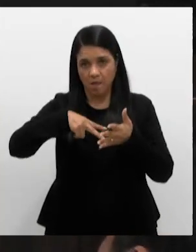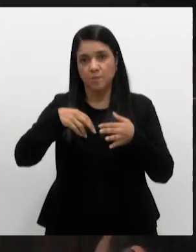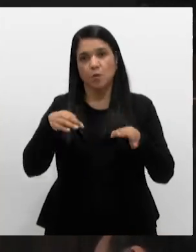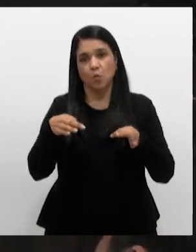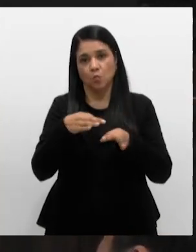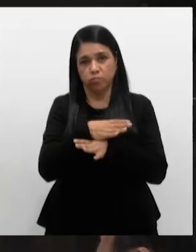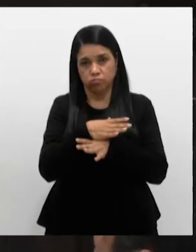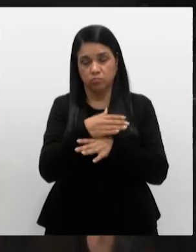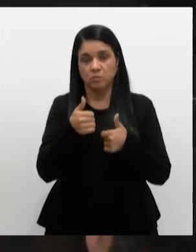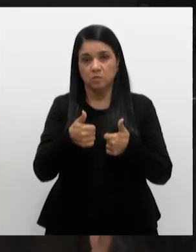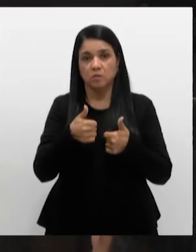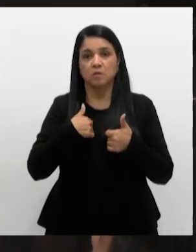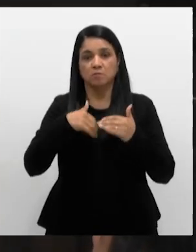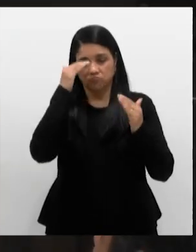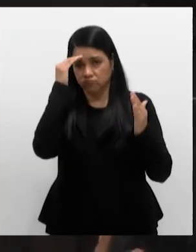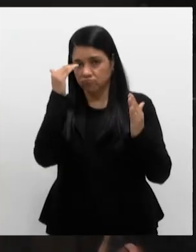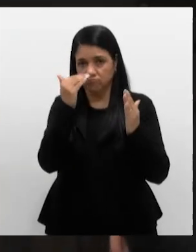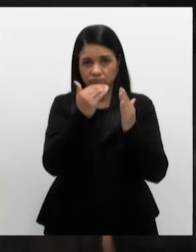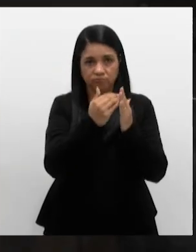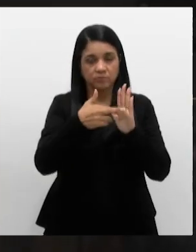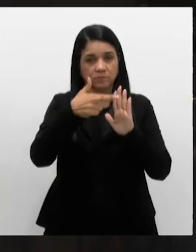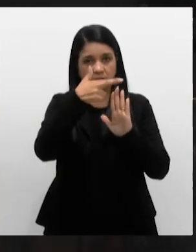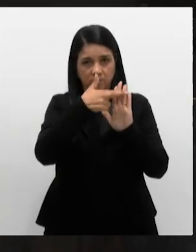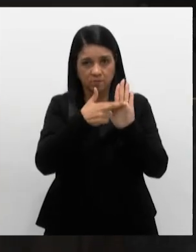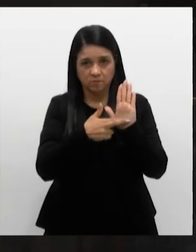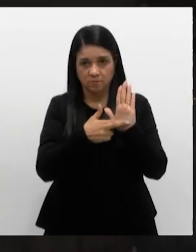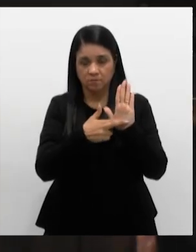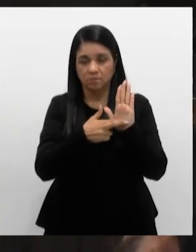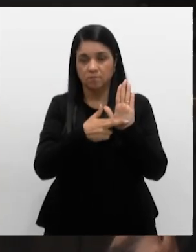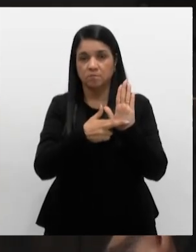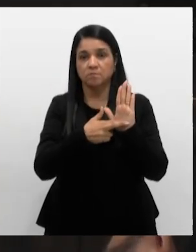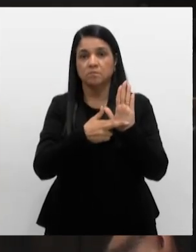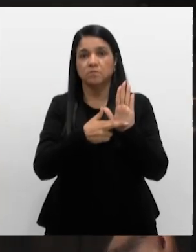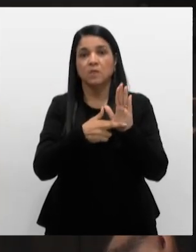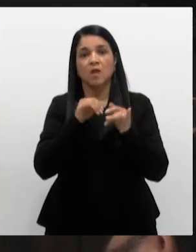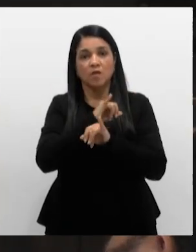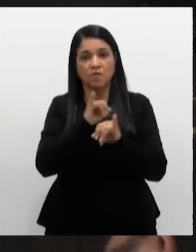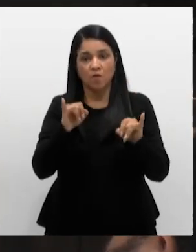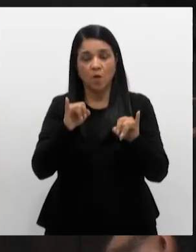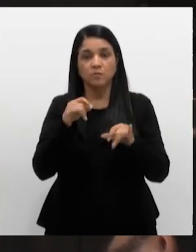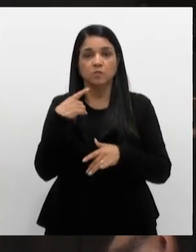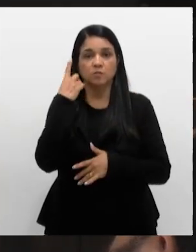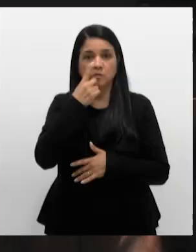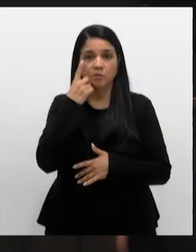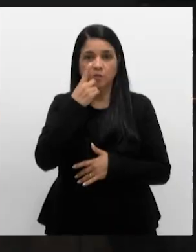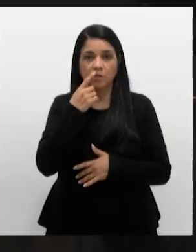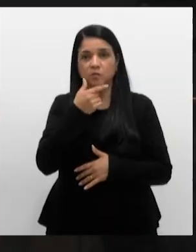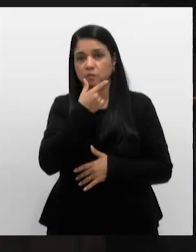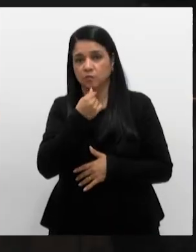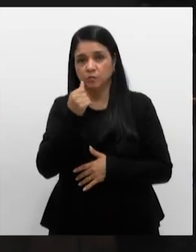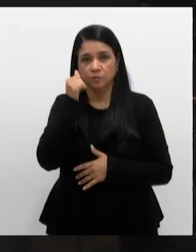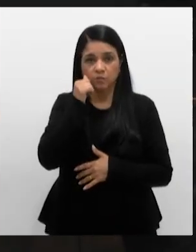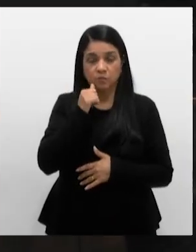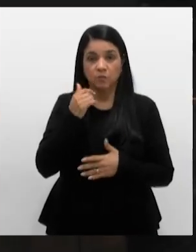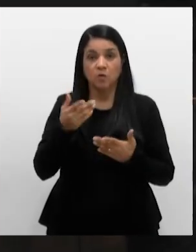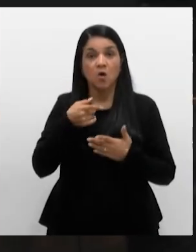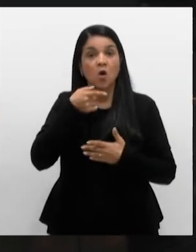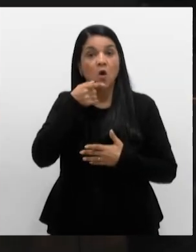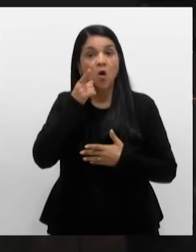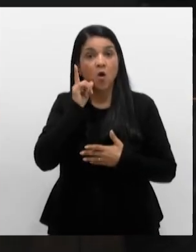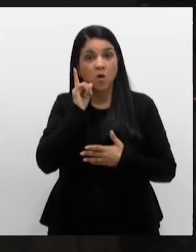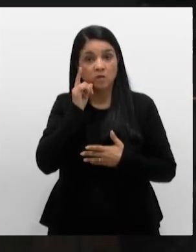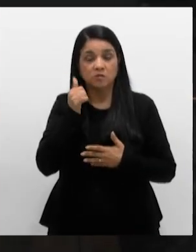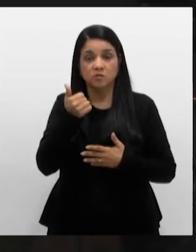concluir. Em cumprimento às normas regimentais, informo aos nobres deputados e deputadas que na data de ontem,